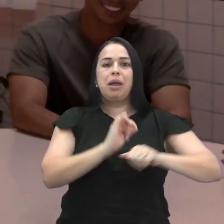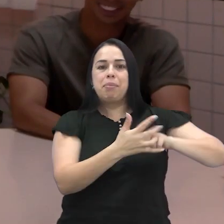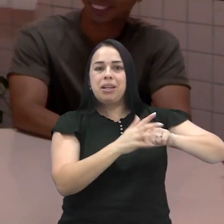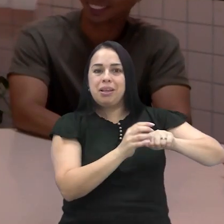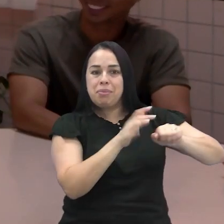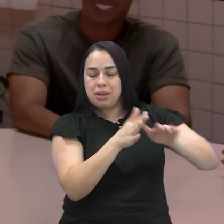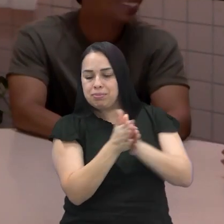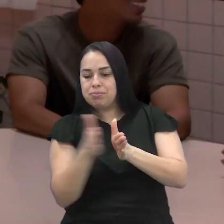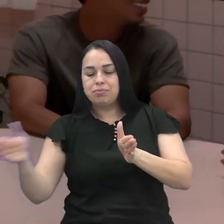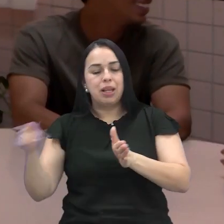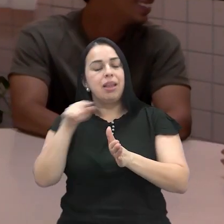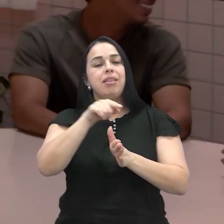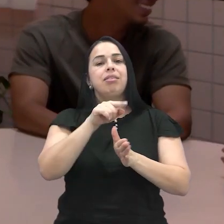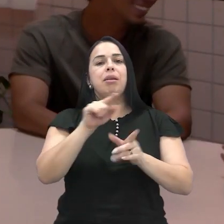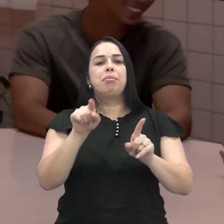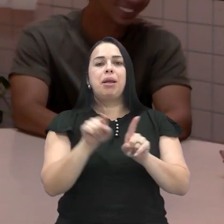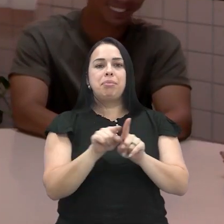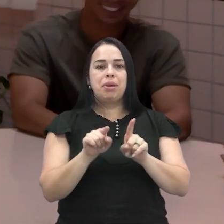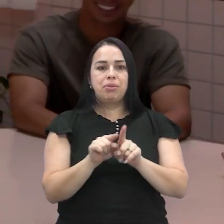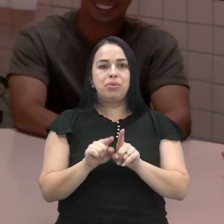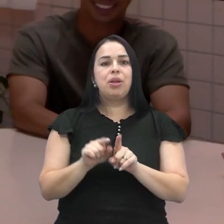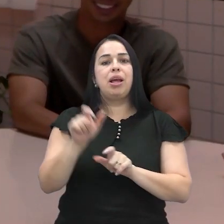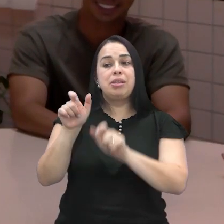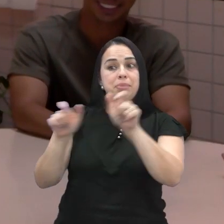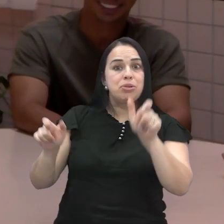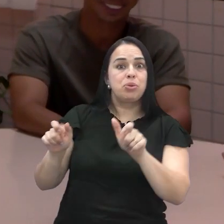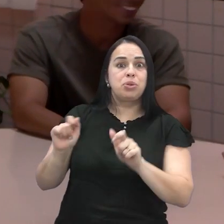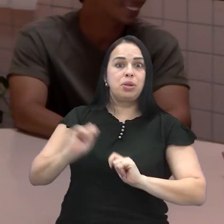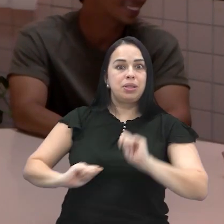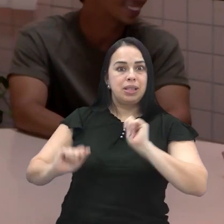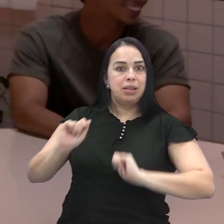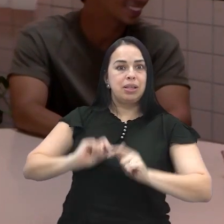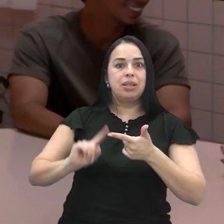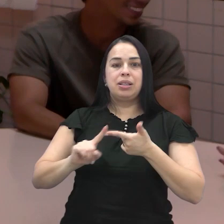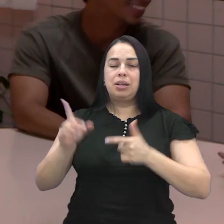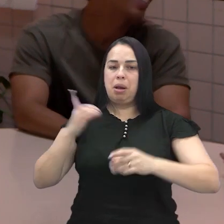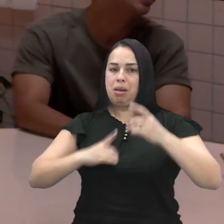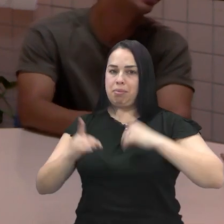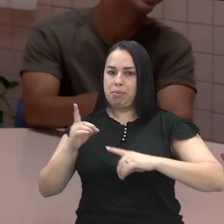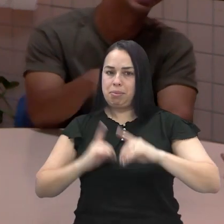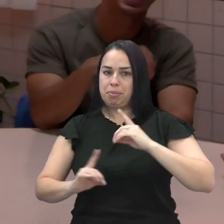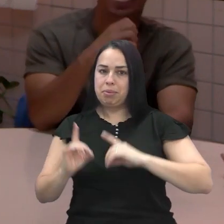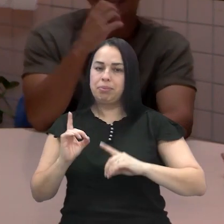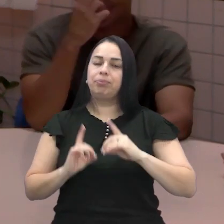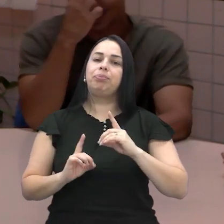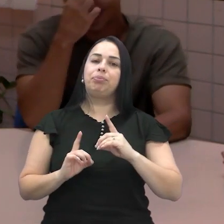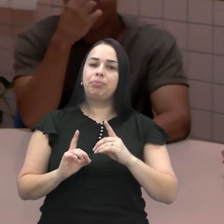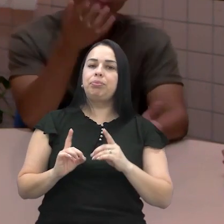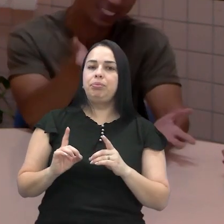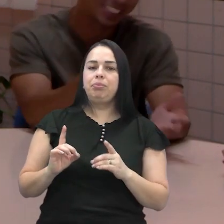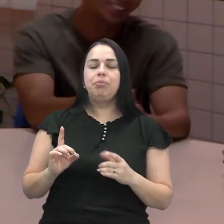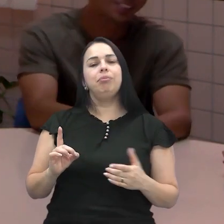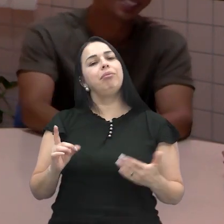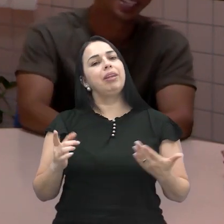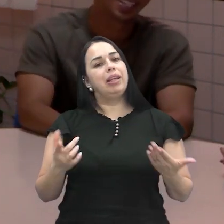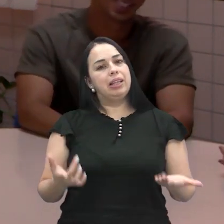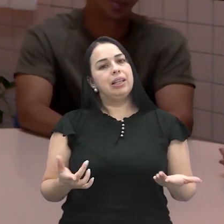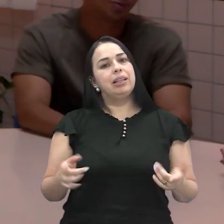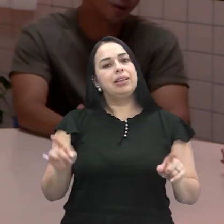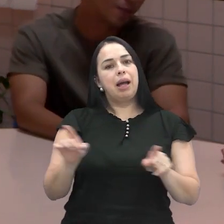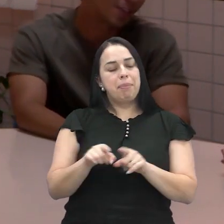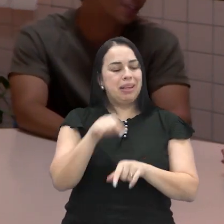que a pandemia trouxe, além do aumento no número de casos de ansiedade, de depressão e de outras formas de sofrimento